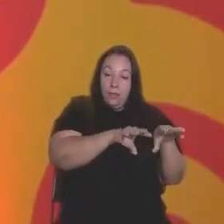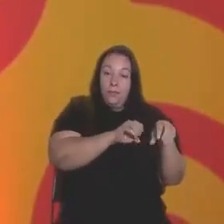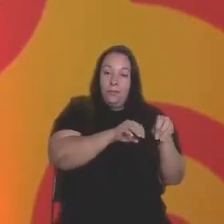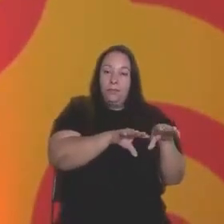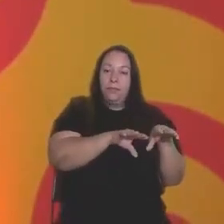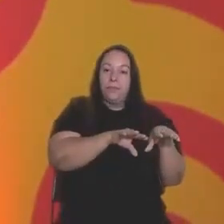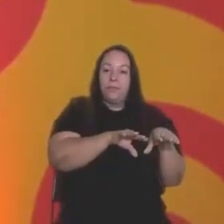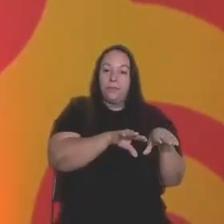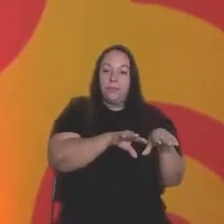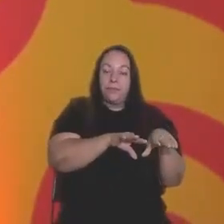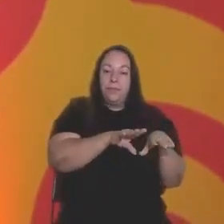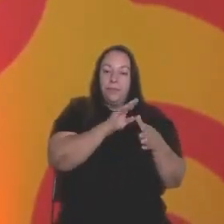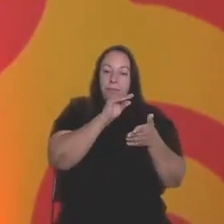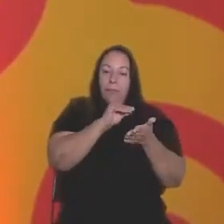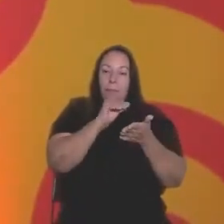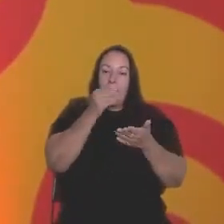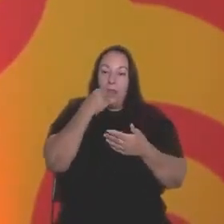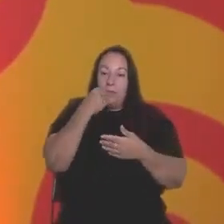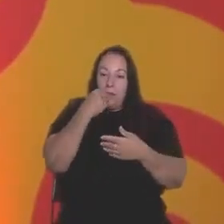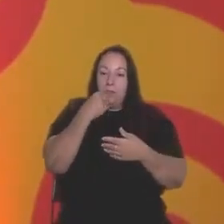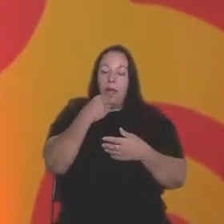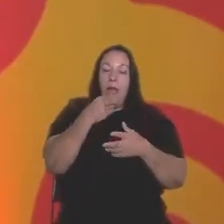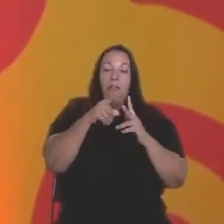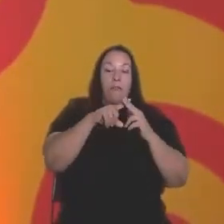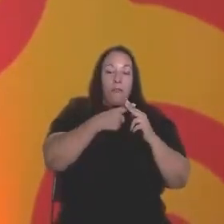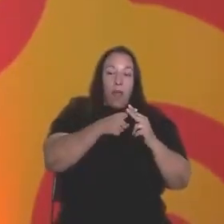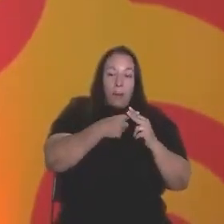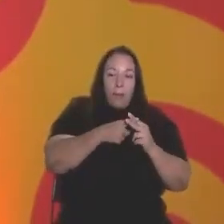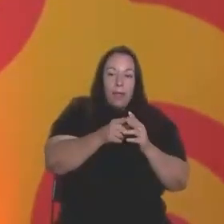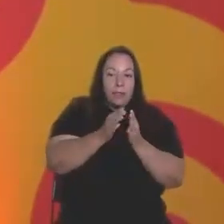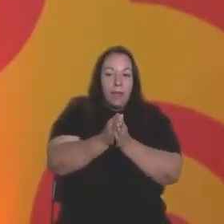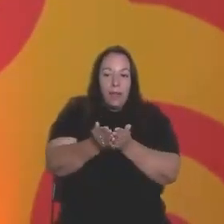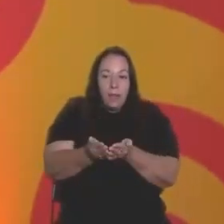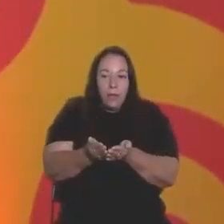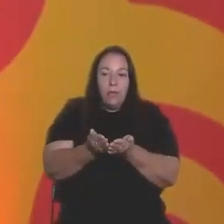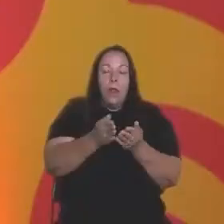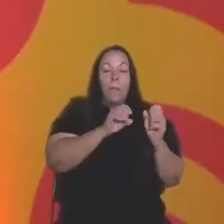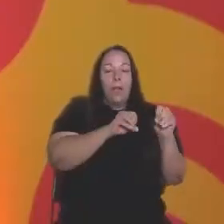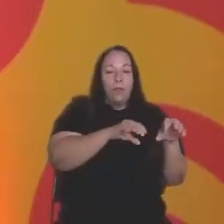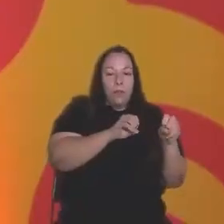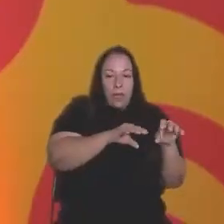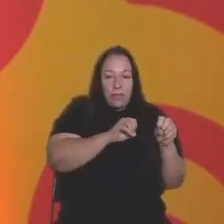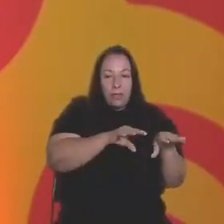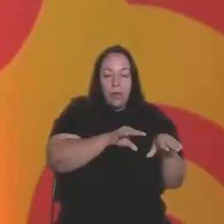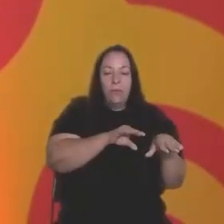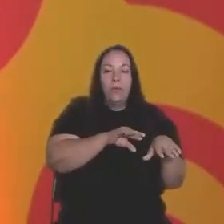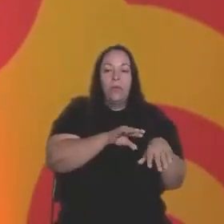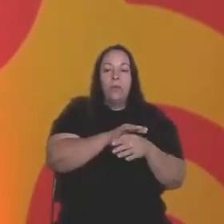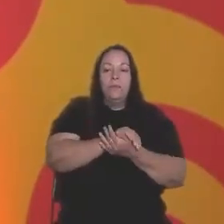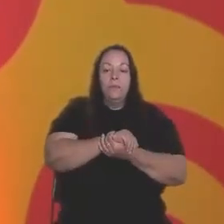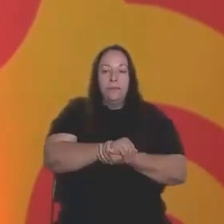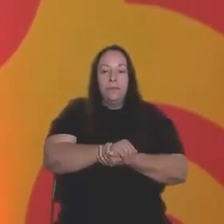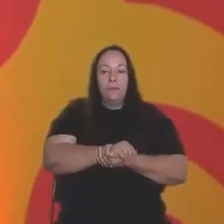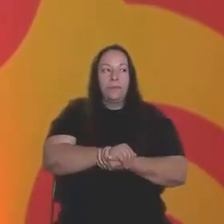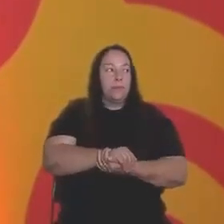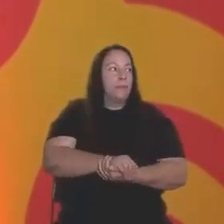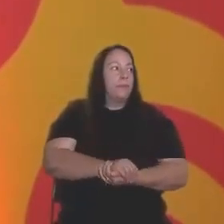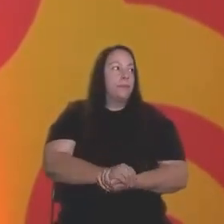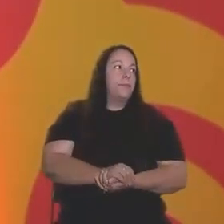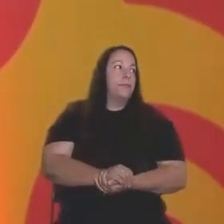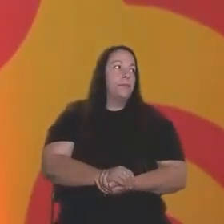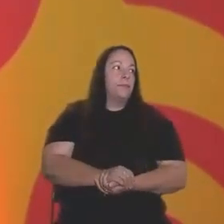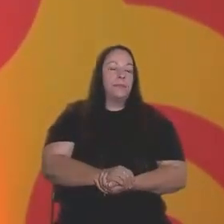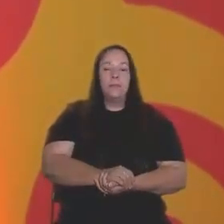e muitas vezes faltava isso. Um livro como esse é uma ferramenta para a educação. A gente só ficar